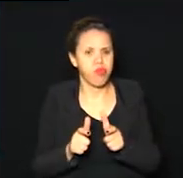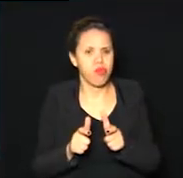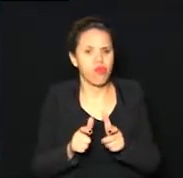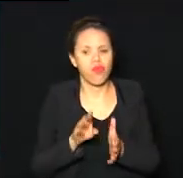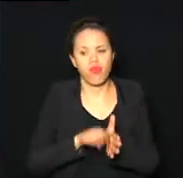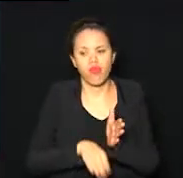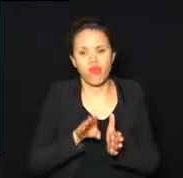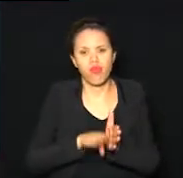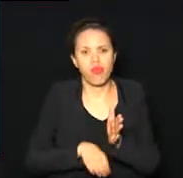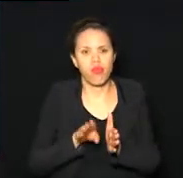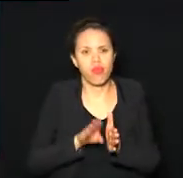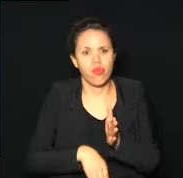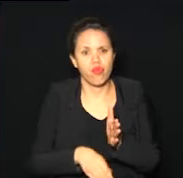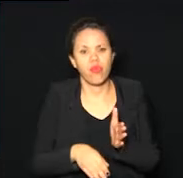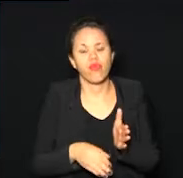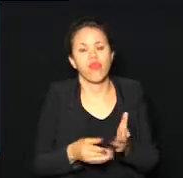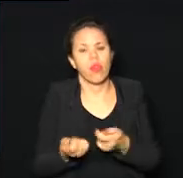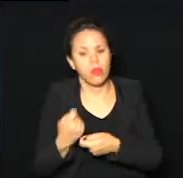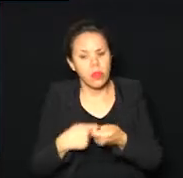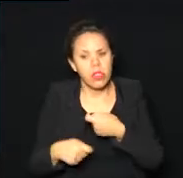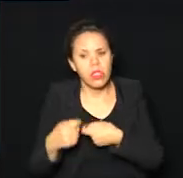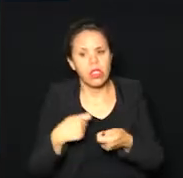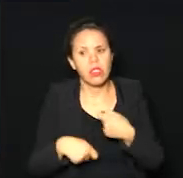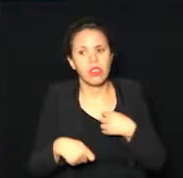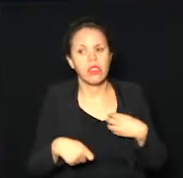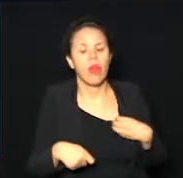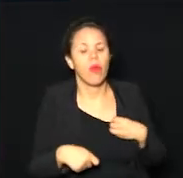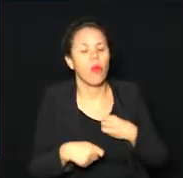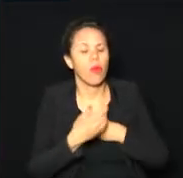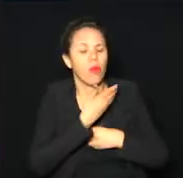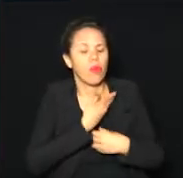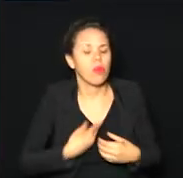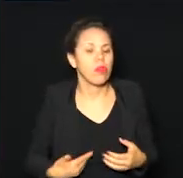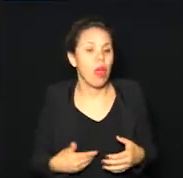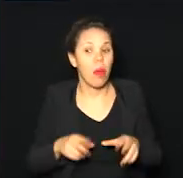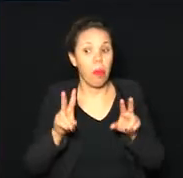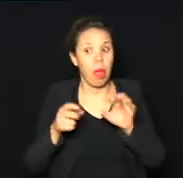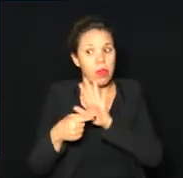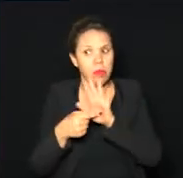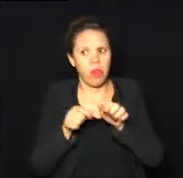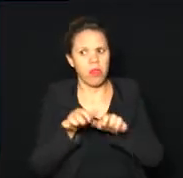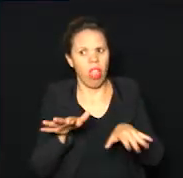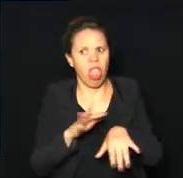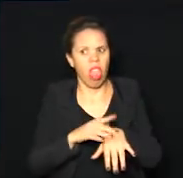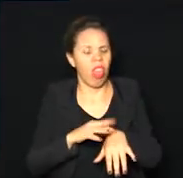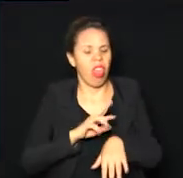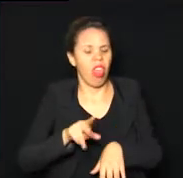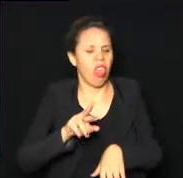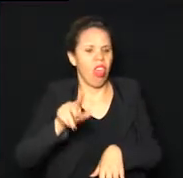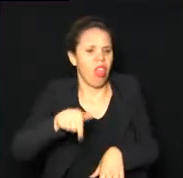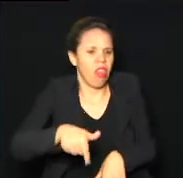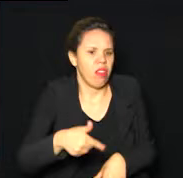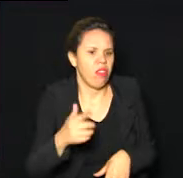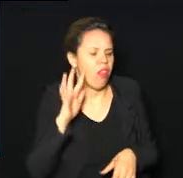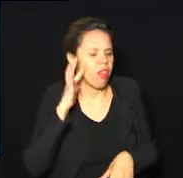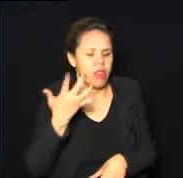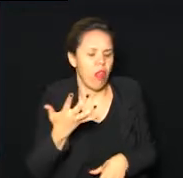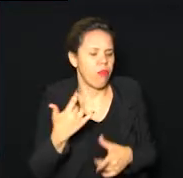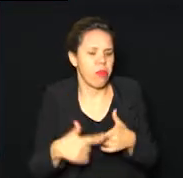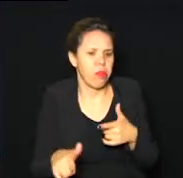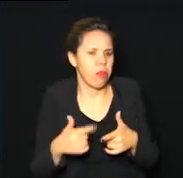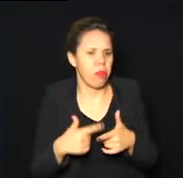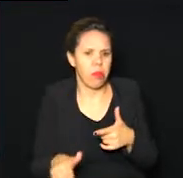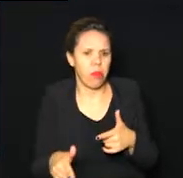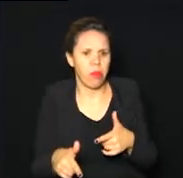máquina administrativa no Estado. Portanto, a pandemia demonstra que não é dessa forma que você resolve o problema